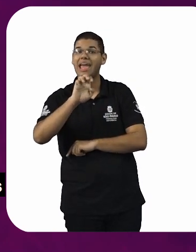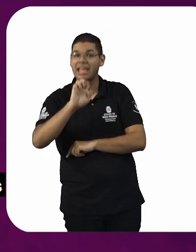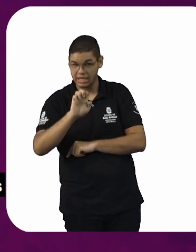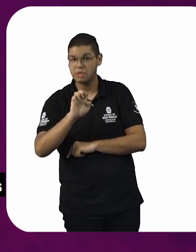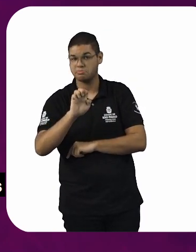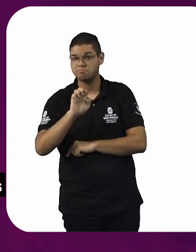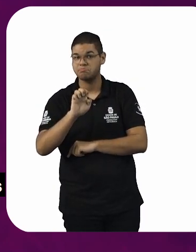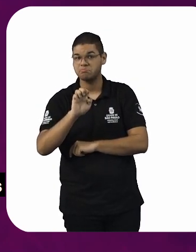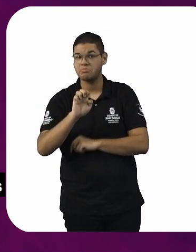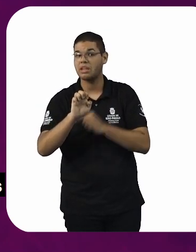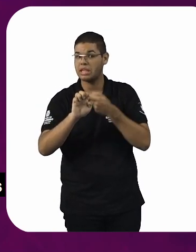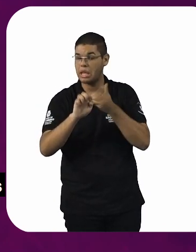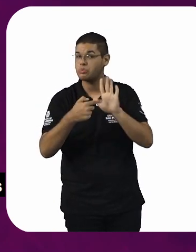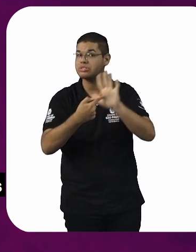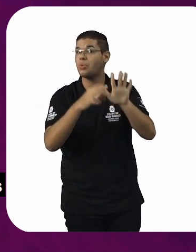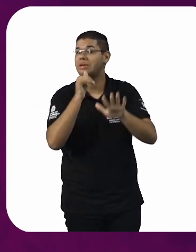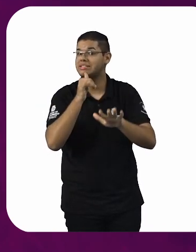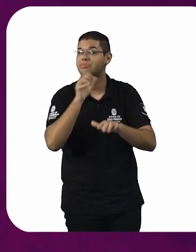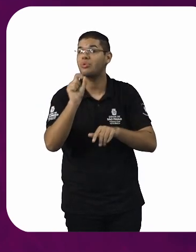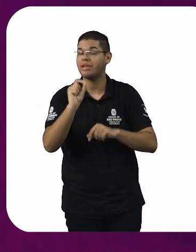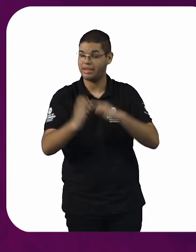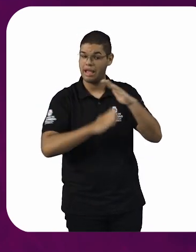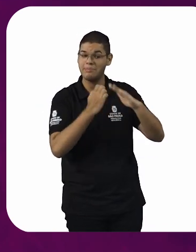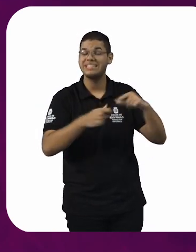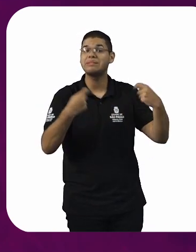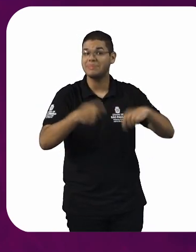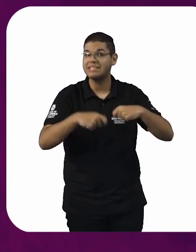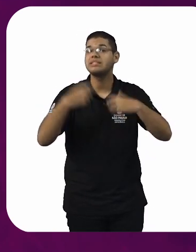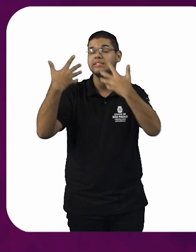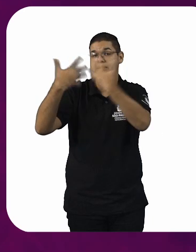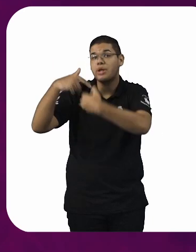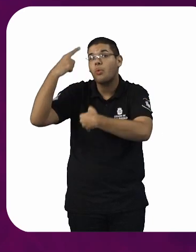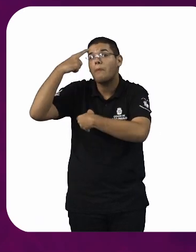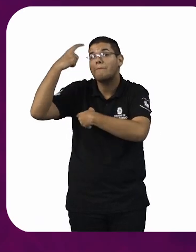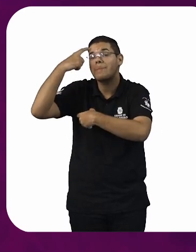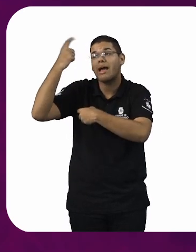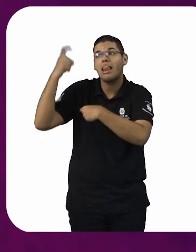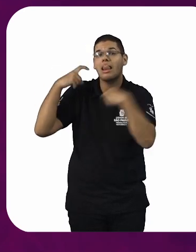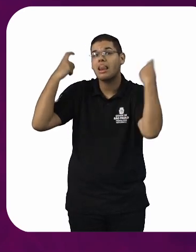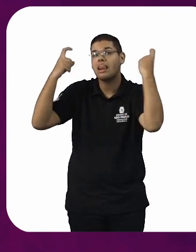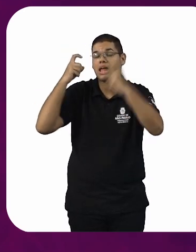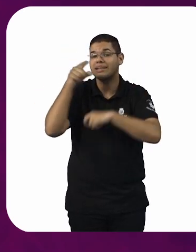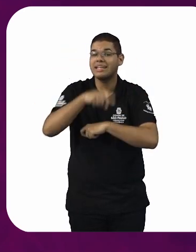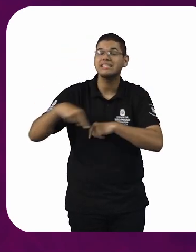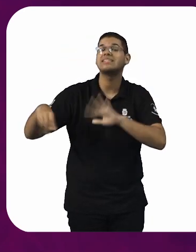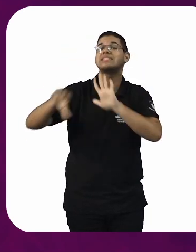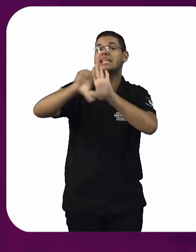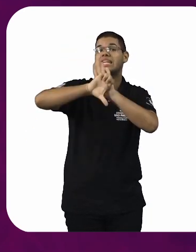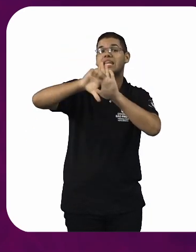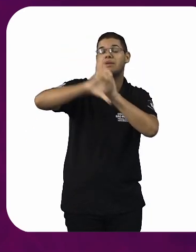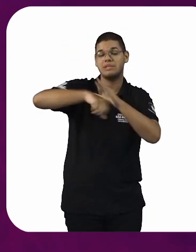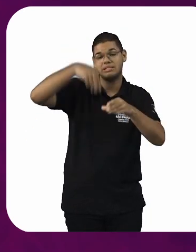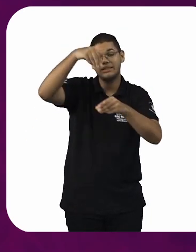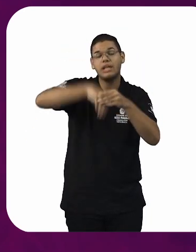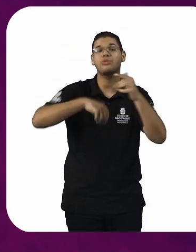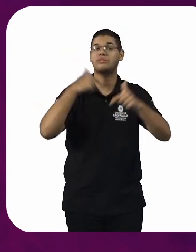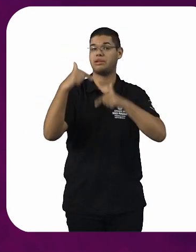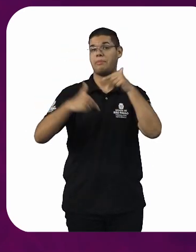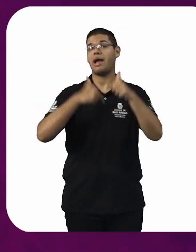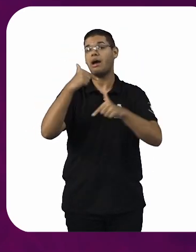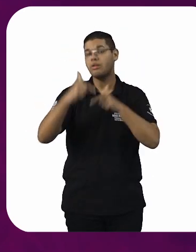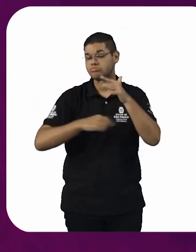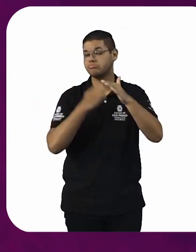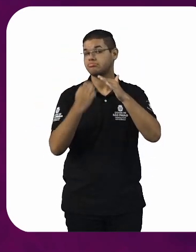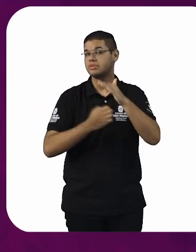disso, né, de que a empresa está preocupada com os reflexos dessas práticas discriminatórias, desses crimes dentro do seu ambiente